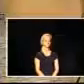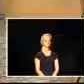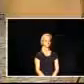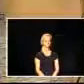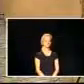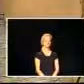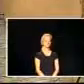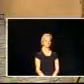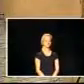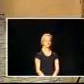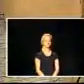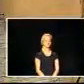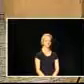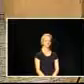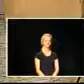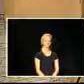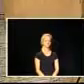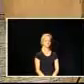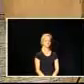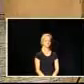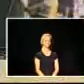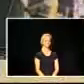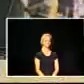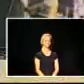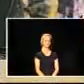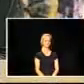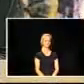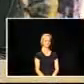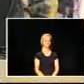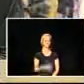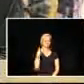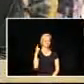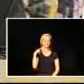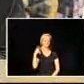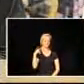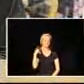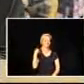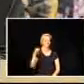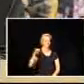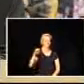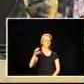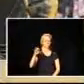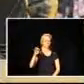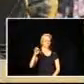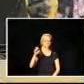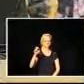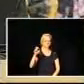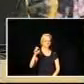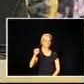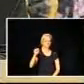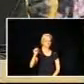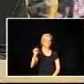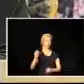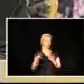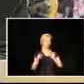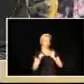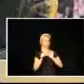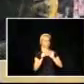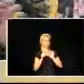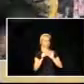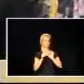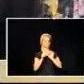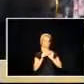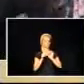de lei ordinário 53/2014, de autoria do vereador Jefferson Campos. Não havendo mais matérias a serem